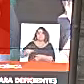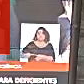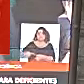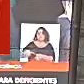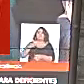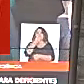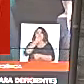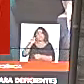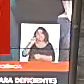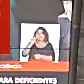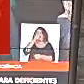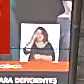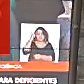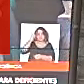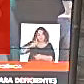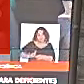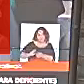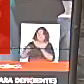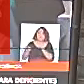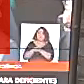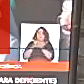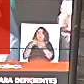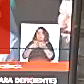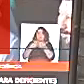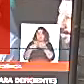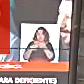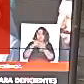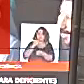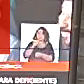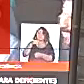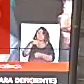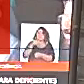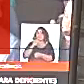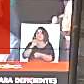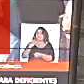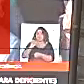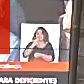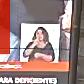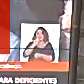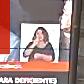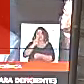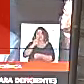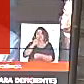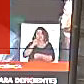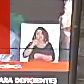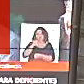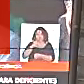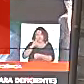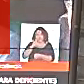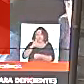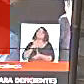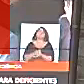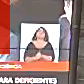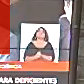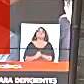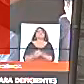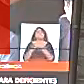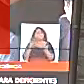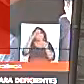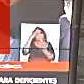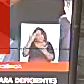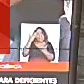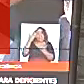Cadê a Denise? Está aqui, Denise, à minha direita, minha amiga Denise. Obrigado, Denise, sempre deslocando da sua cidade. Já